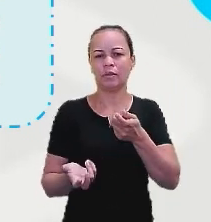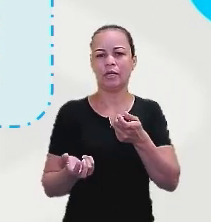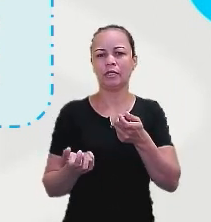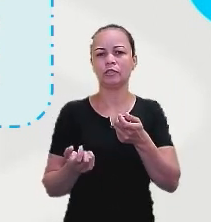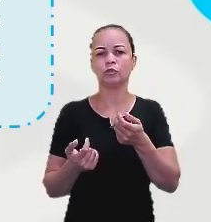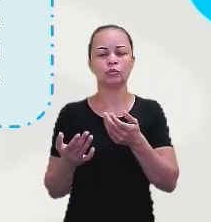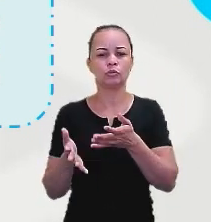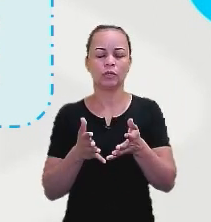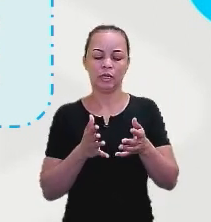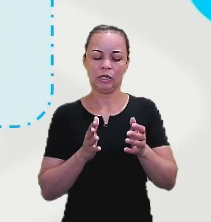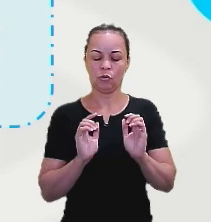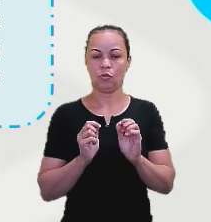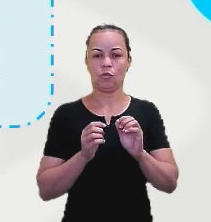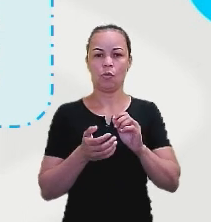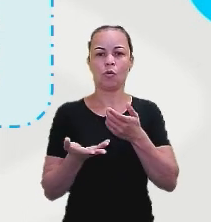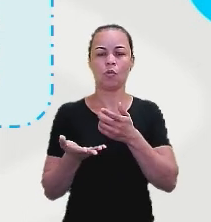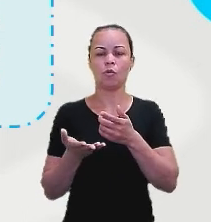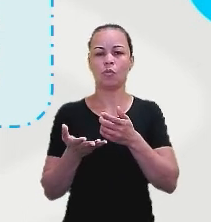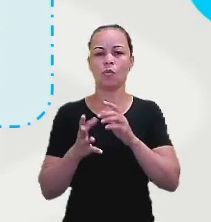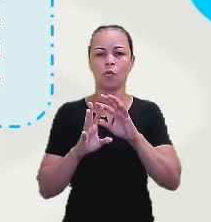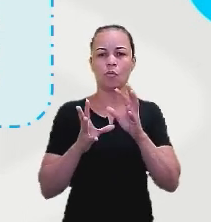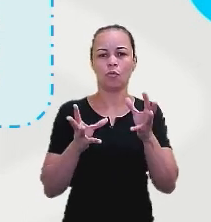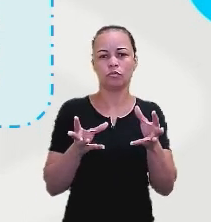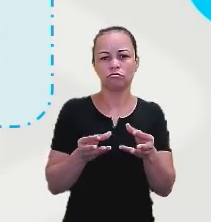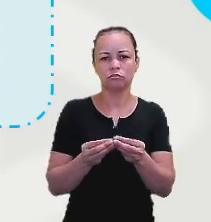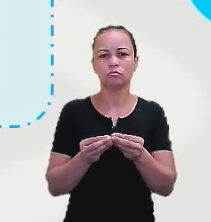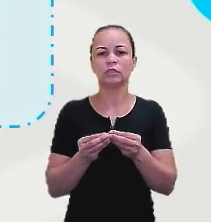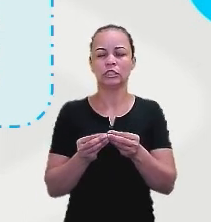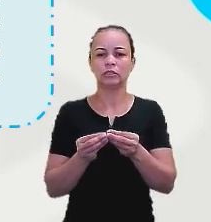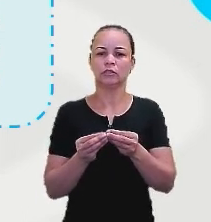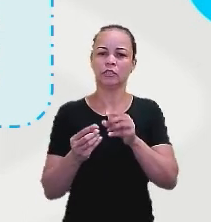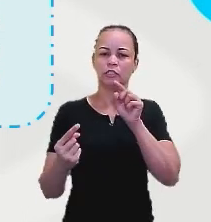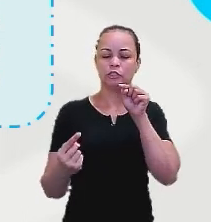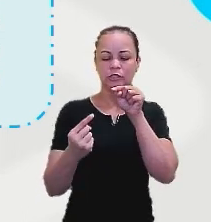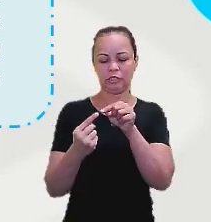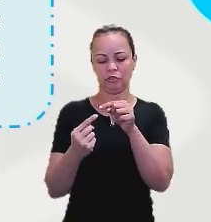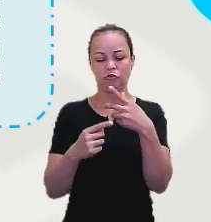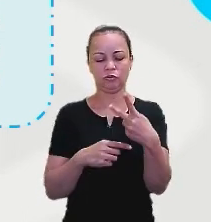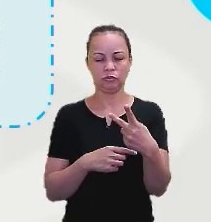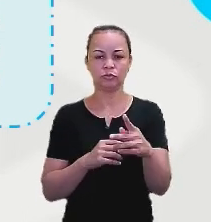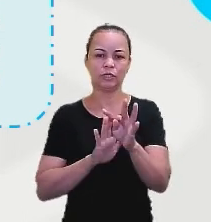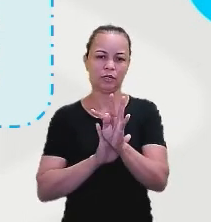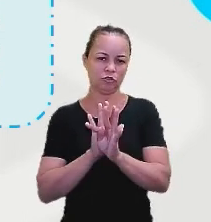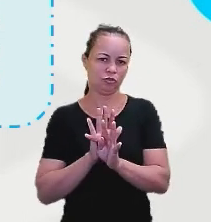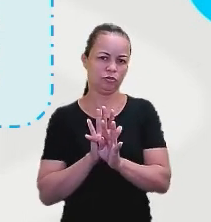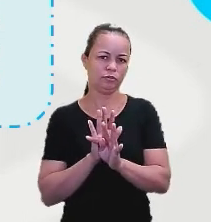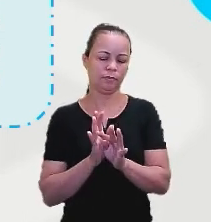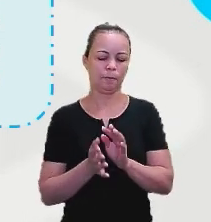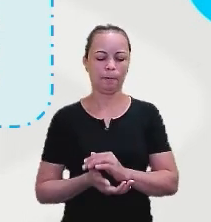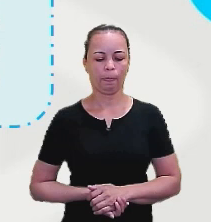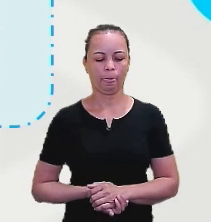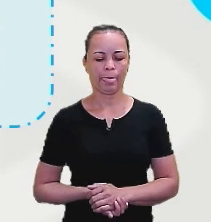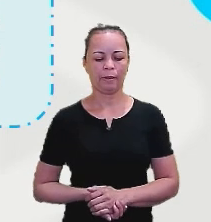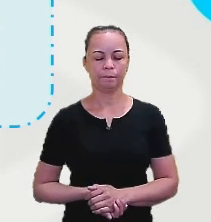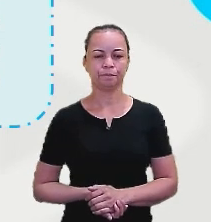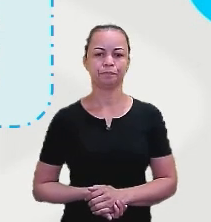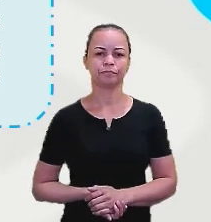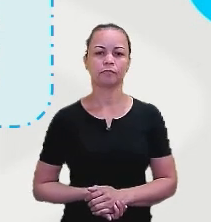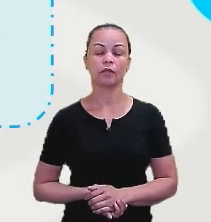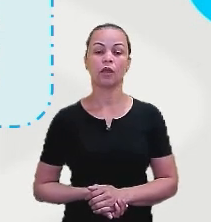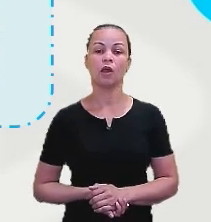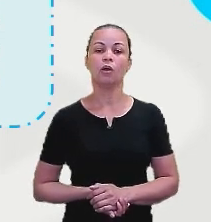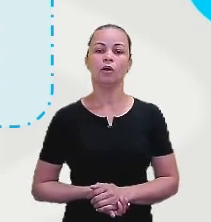a conclusão do texto. É um resumo do que você compreendeu do que está dizendo ali, tá? Uma